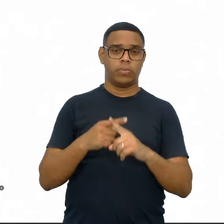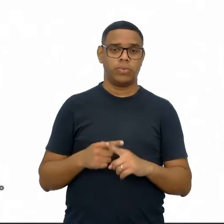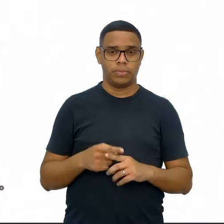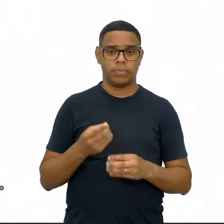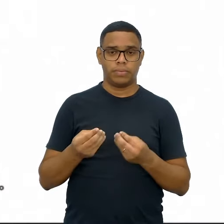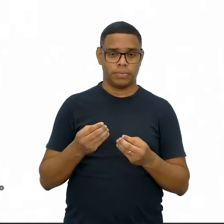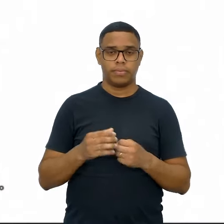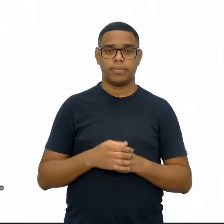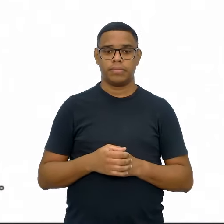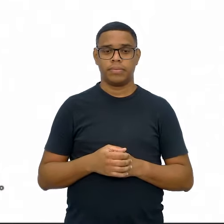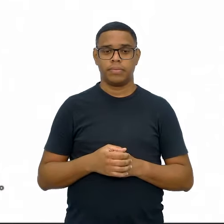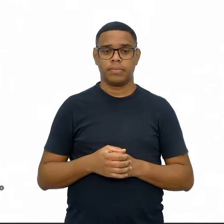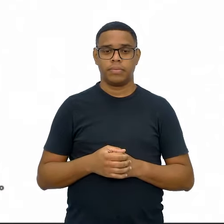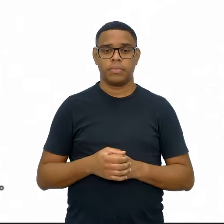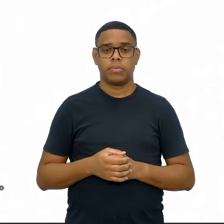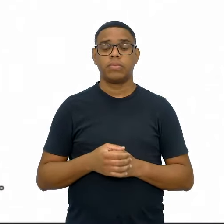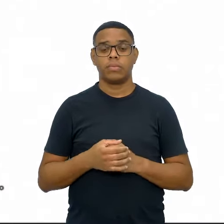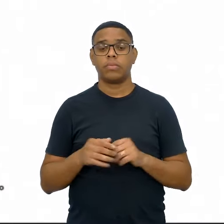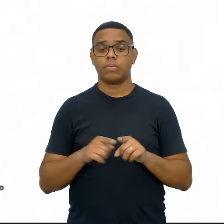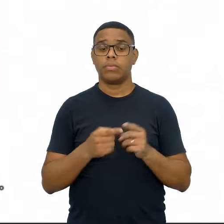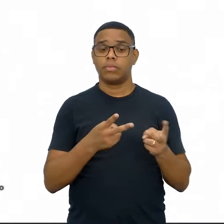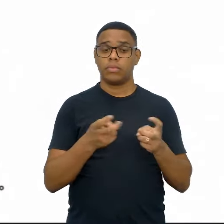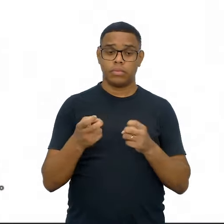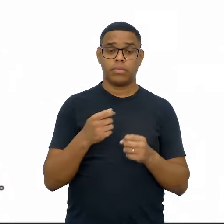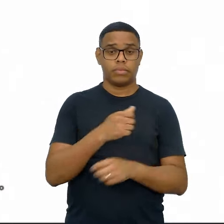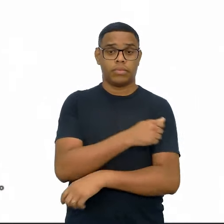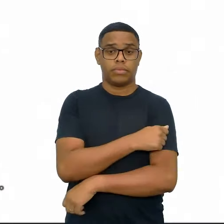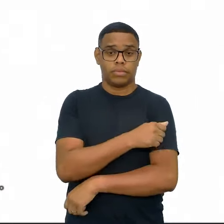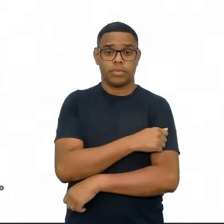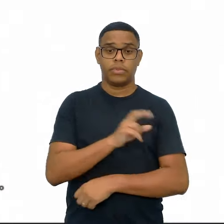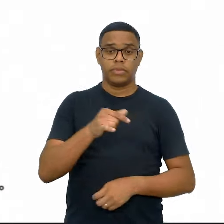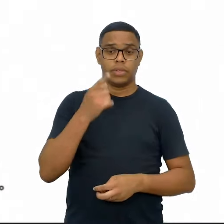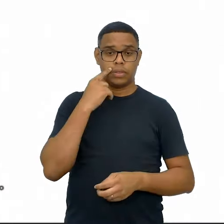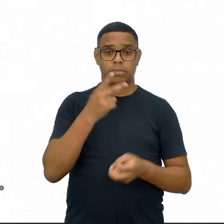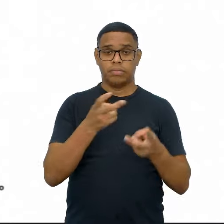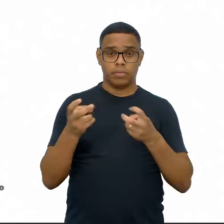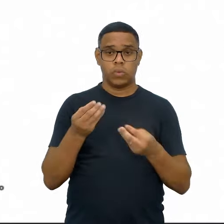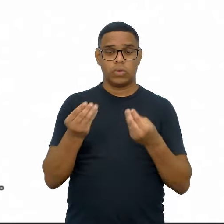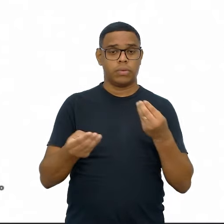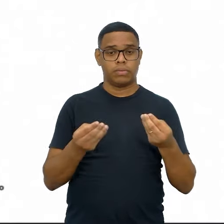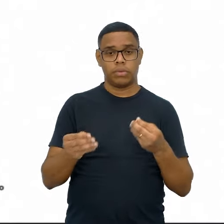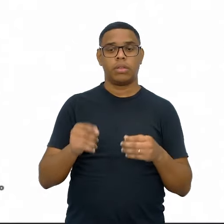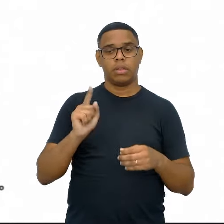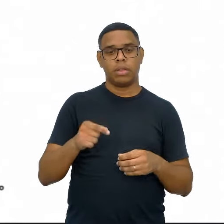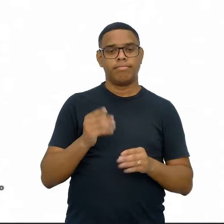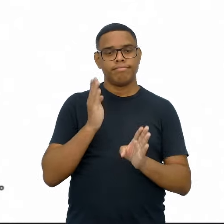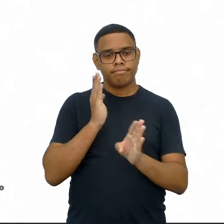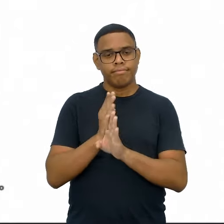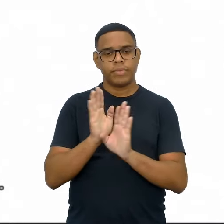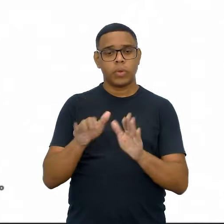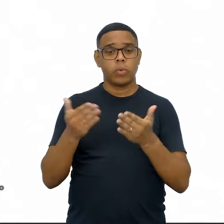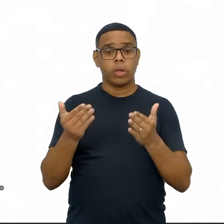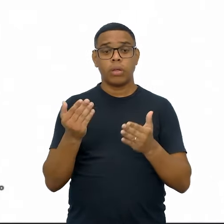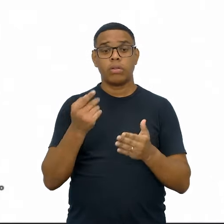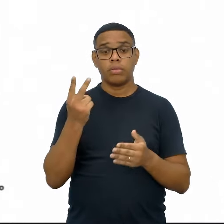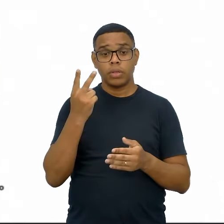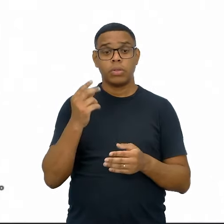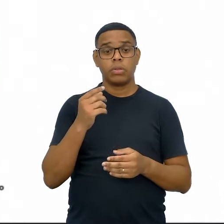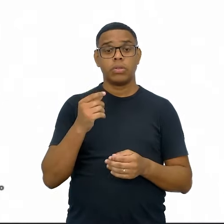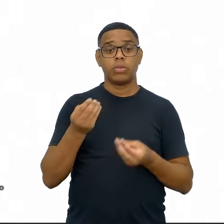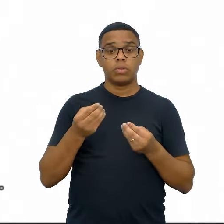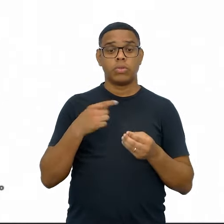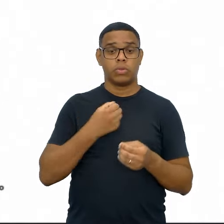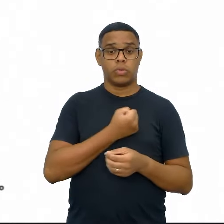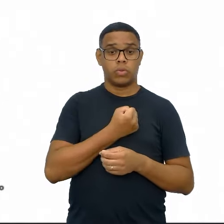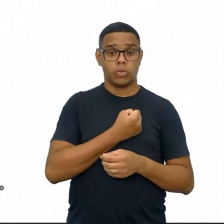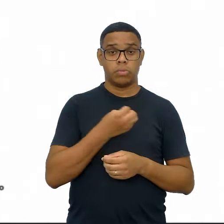multiplicativo. E a observação que o estudante deverá fazer nesse item é descobrir qual o valor relativo que